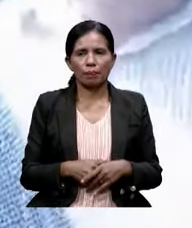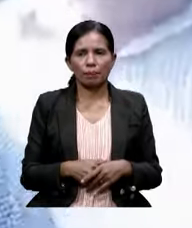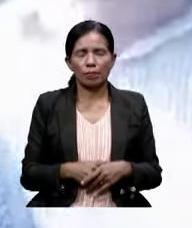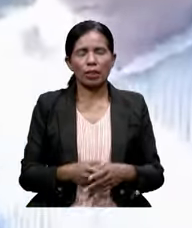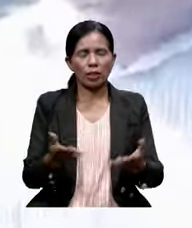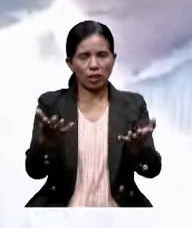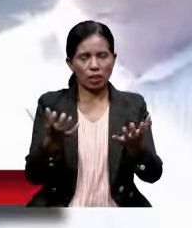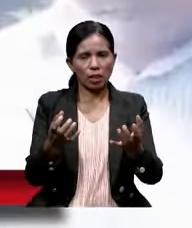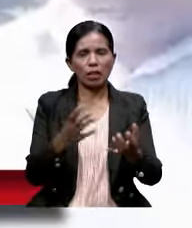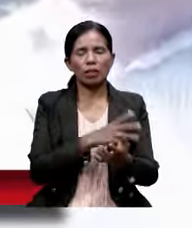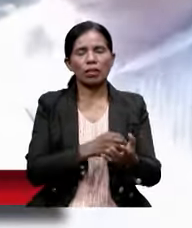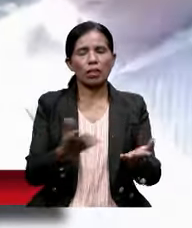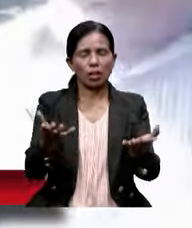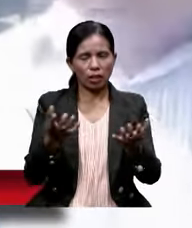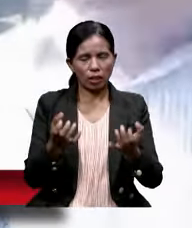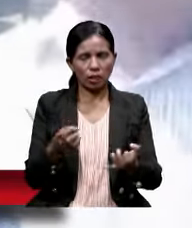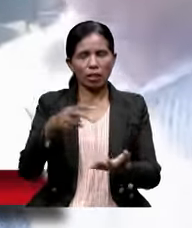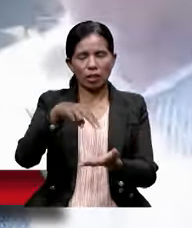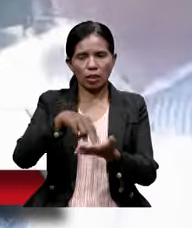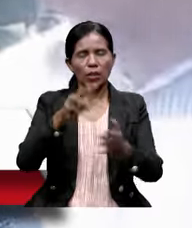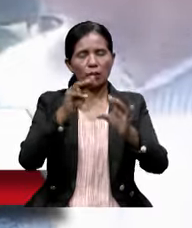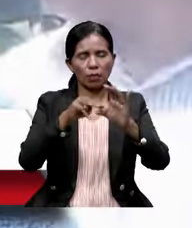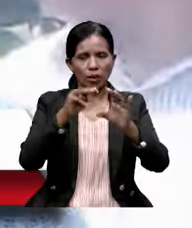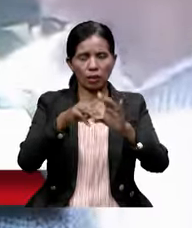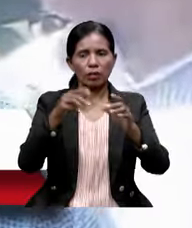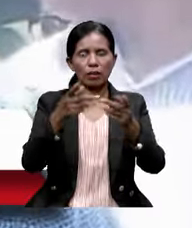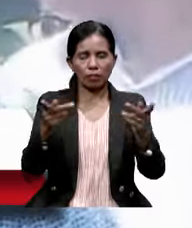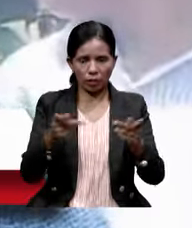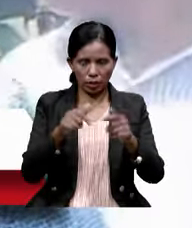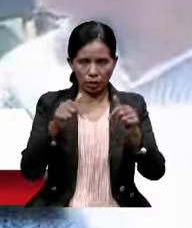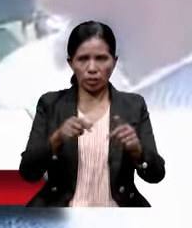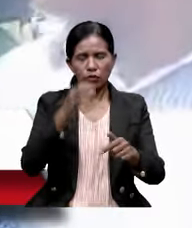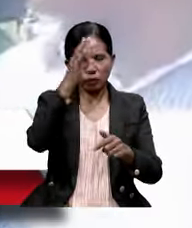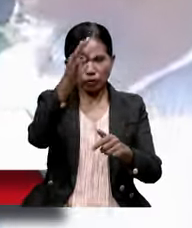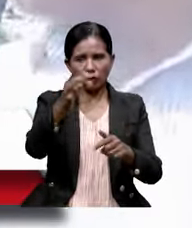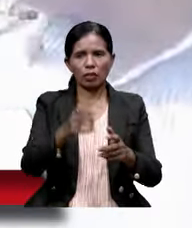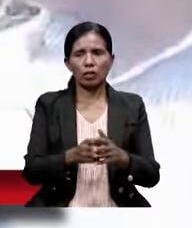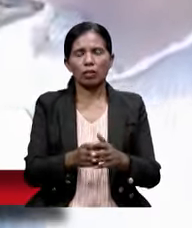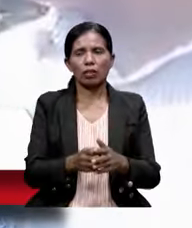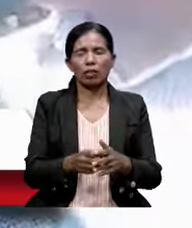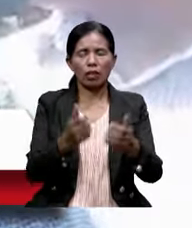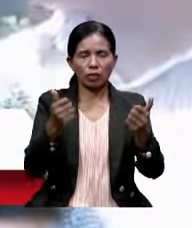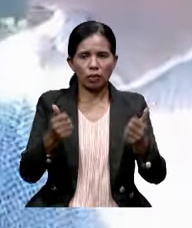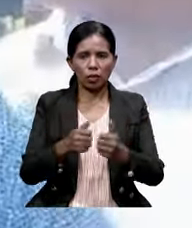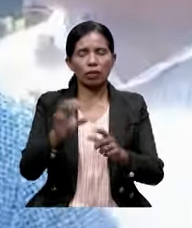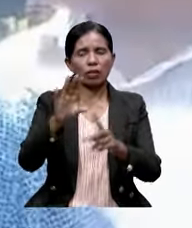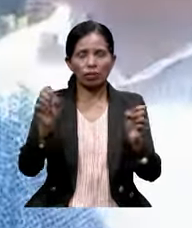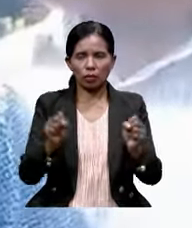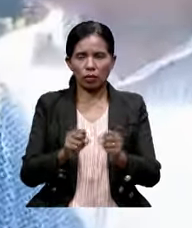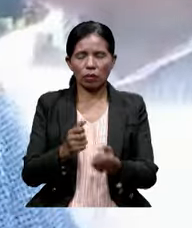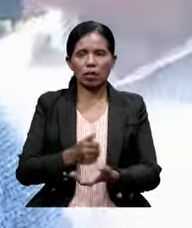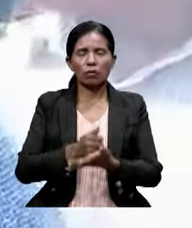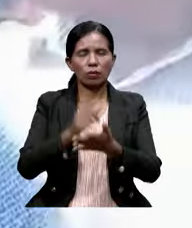iniciativa, hari iha mercado tradicional iha fatin dana, au nem bauen, aturan local, ho apoio si governo